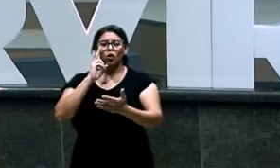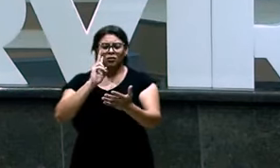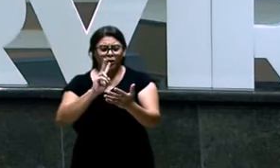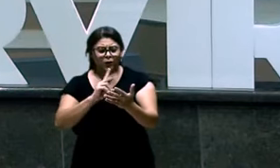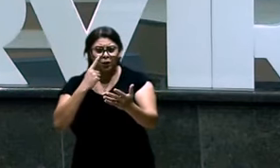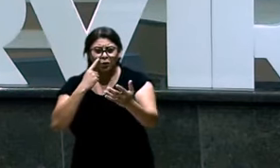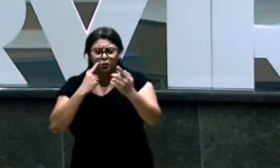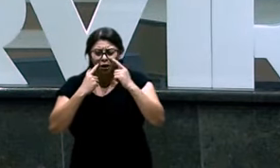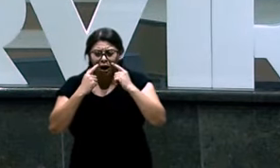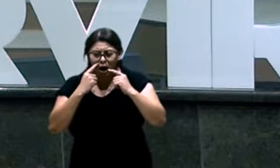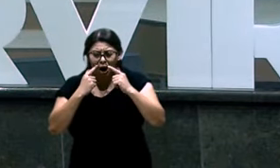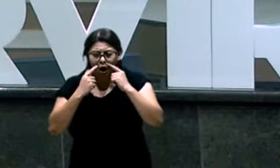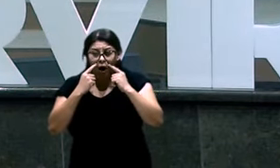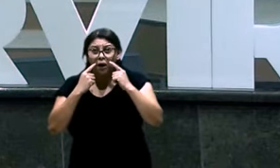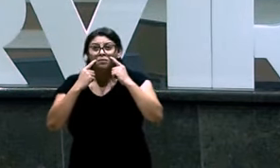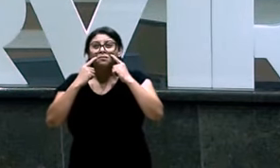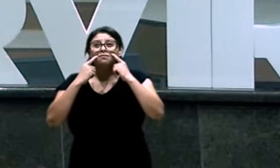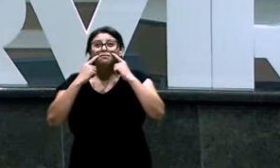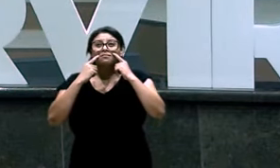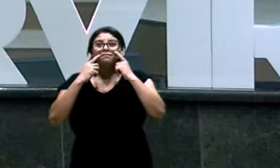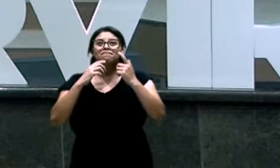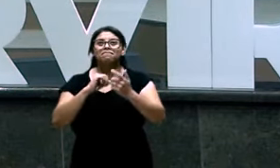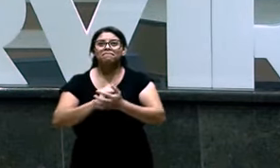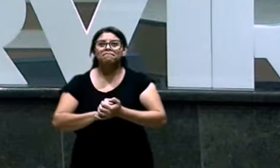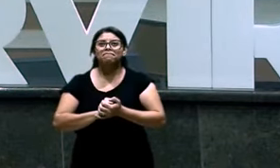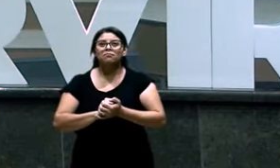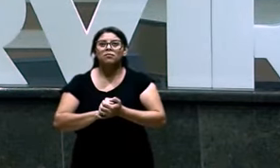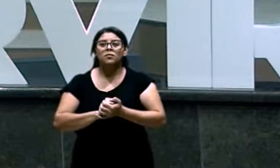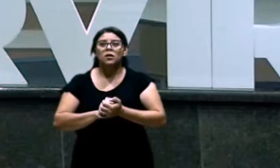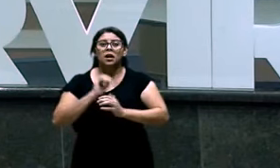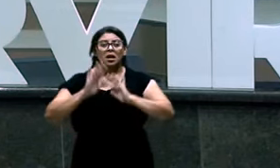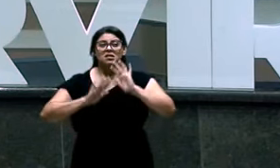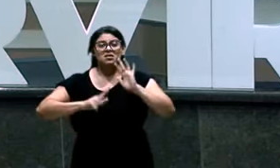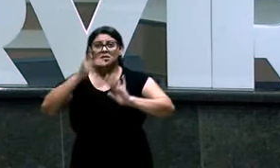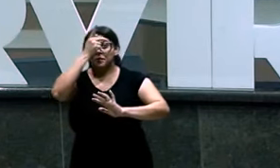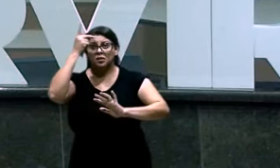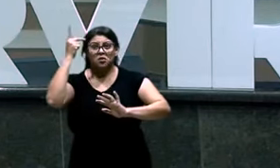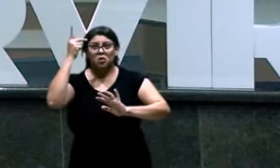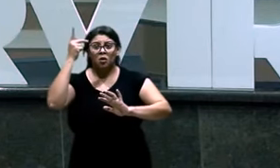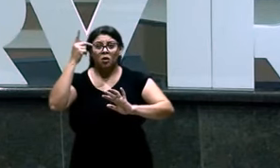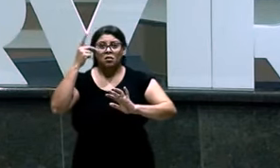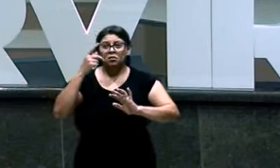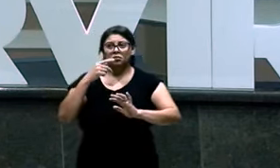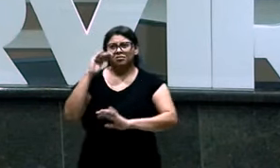E eu vou repartir o que eu li com vocês. Talvez muitos aqui não estão prontos para esse tipo de conversa.